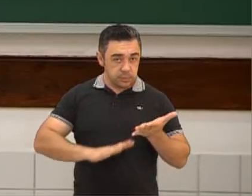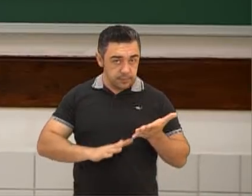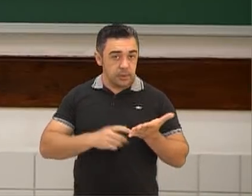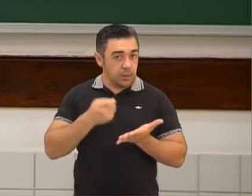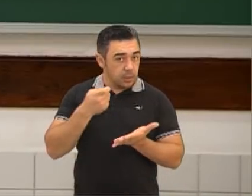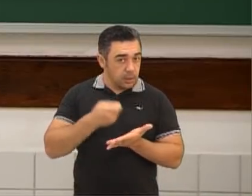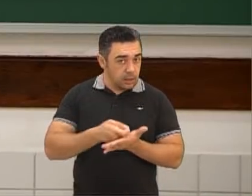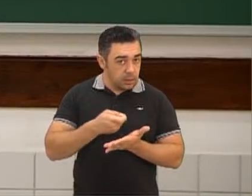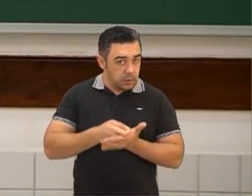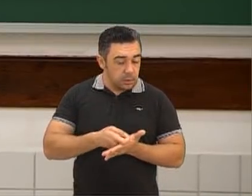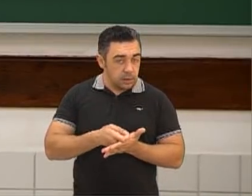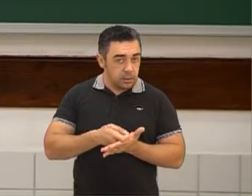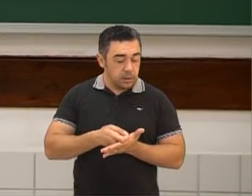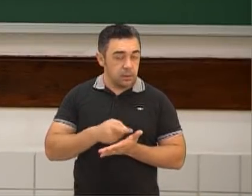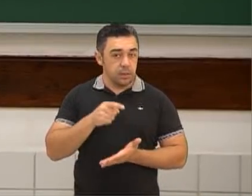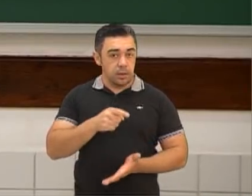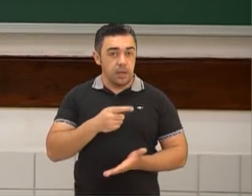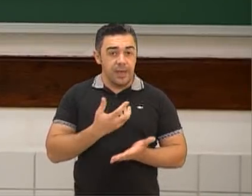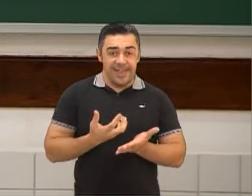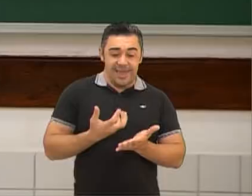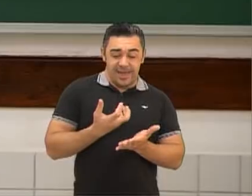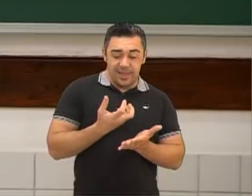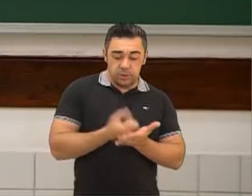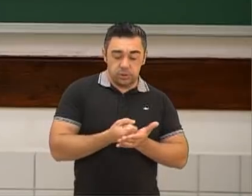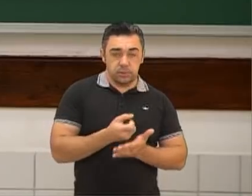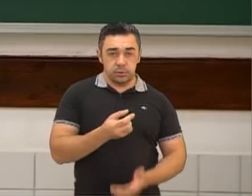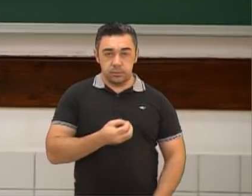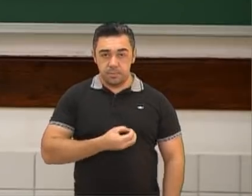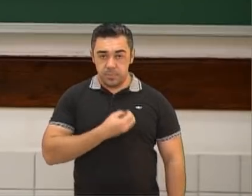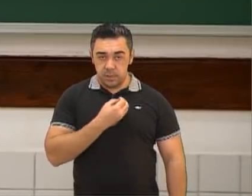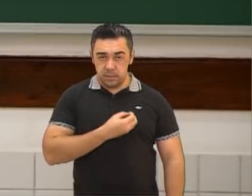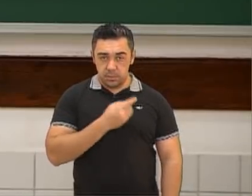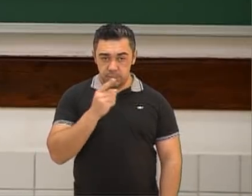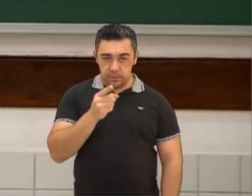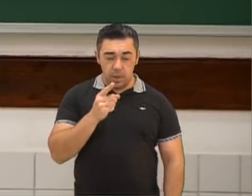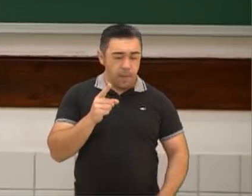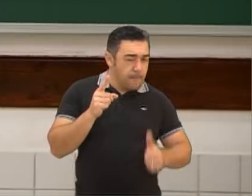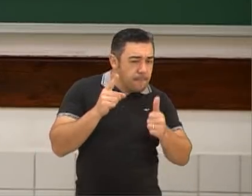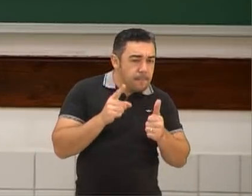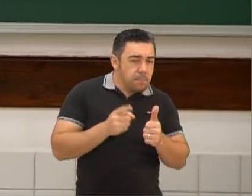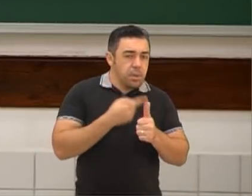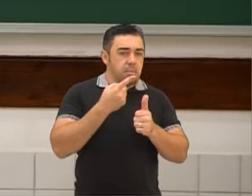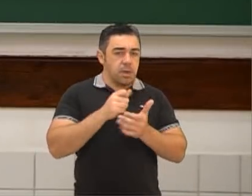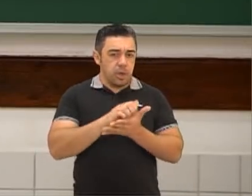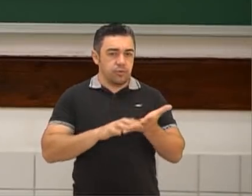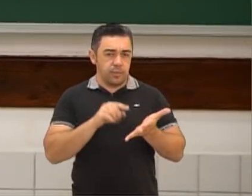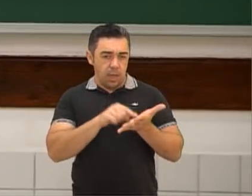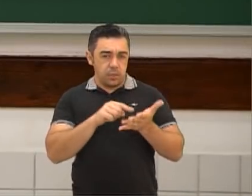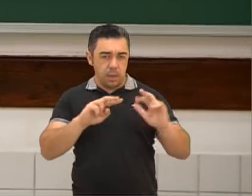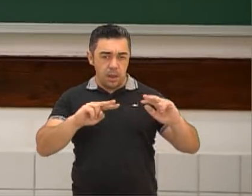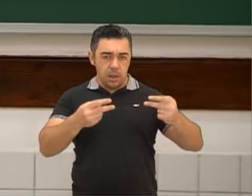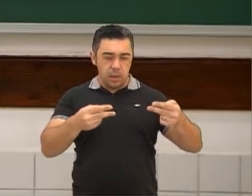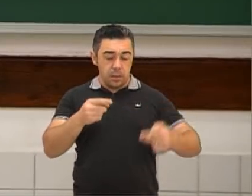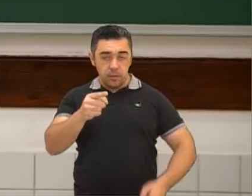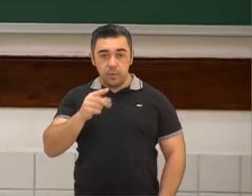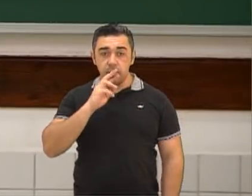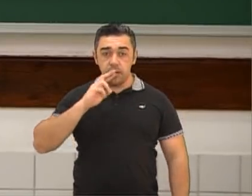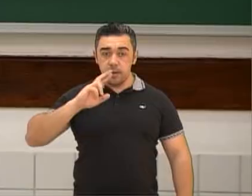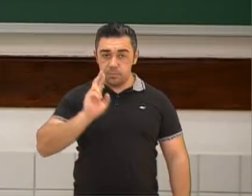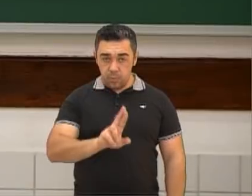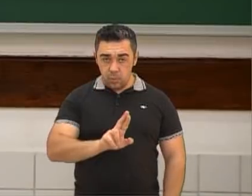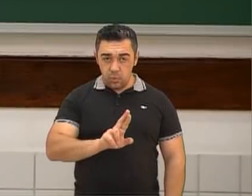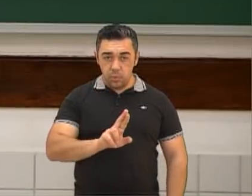dessa aula. Ela está lá no primeiro link quando você abre a atividade ali, tá? É ali, resolvendo